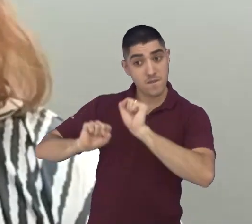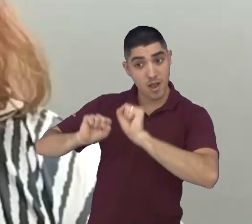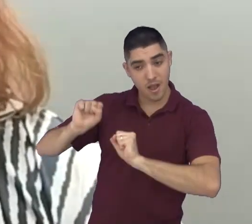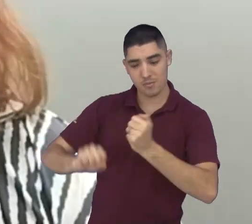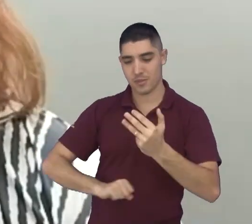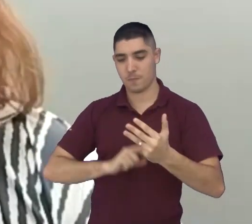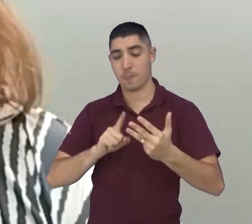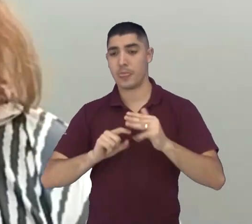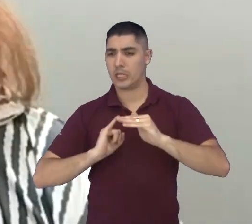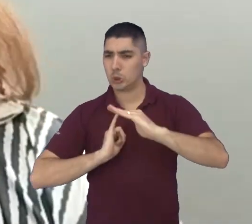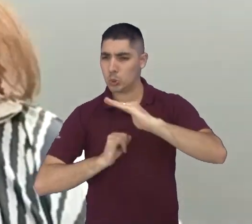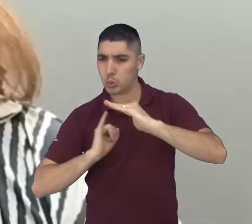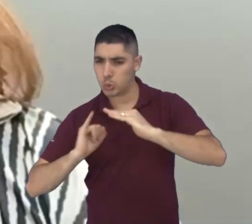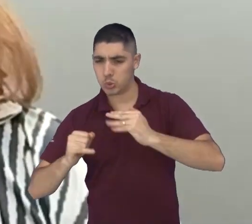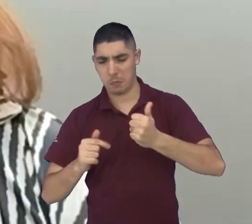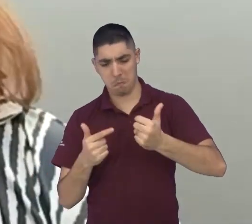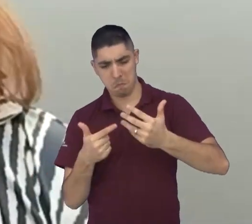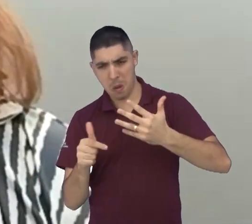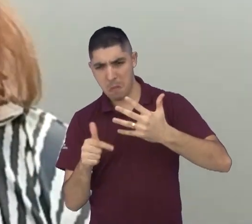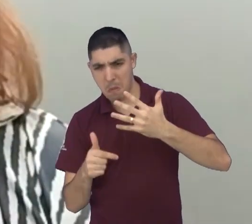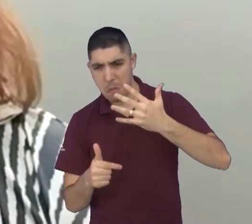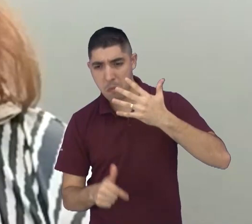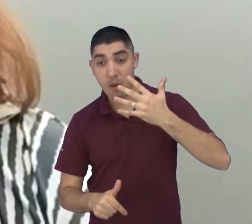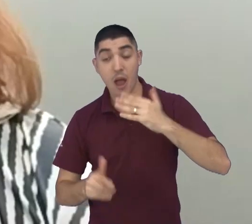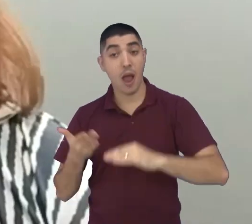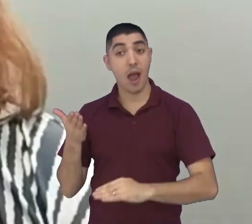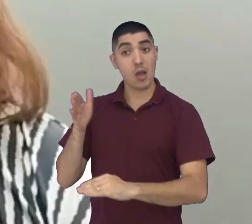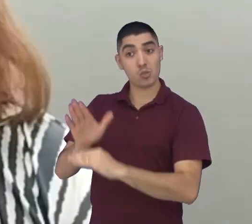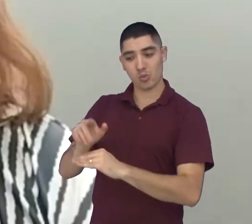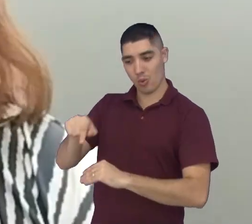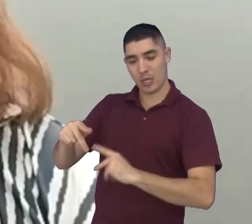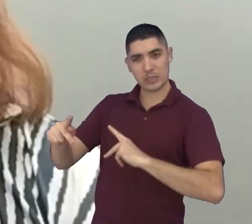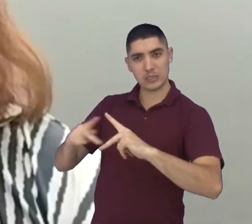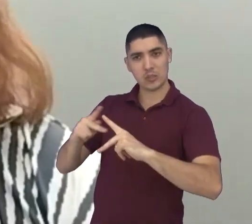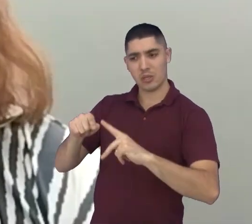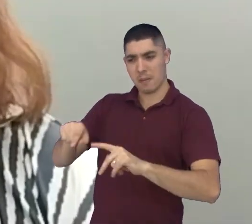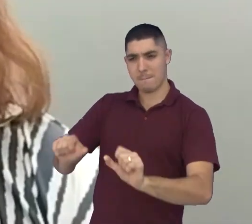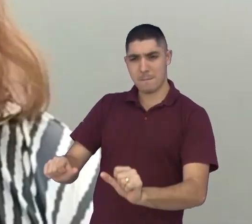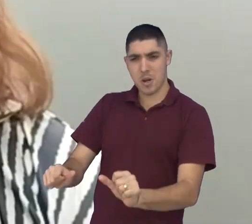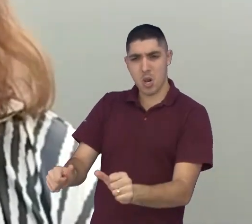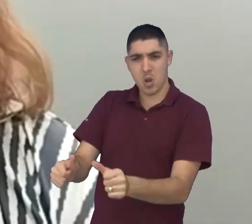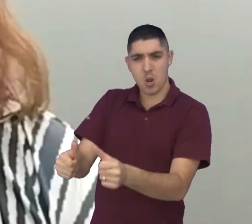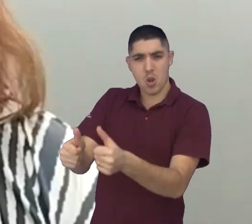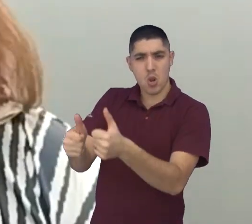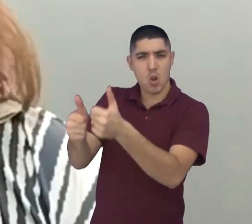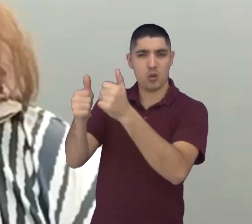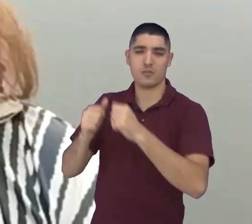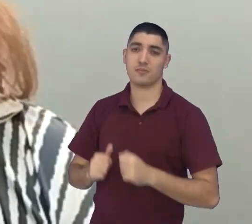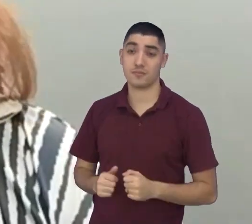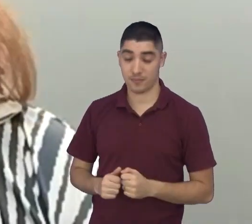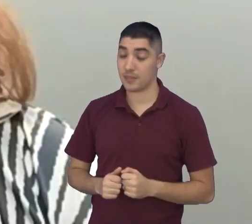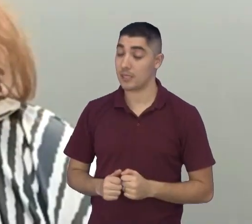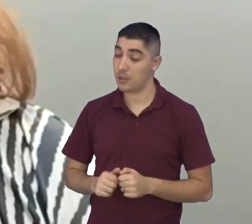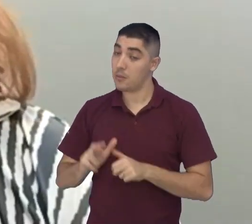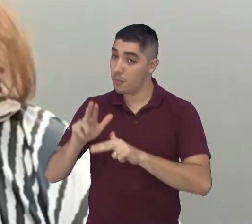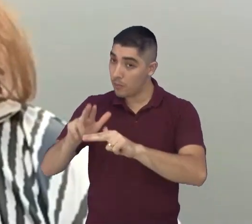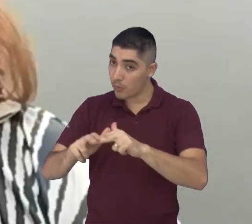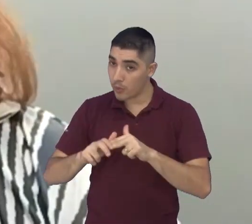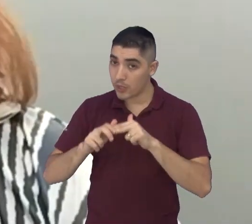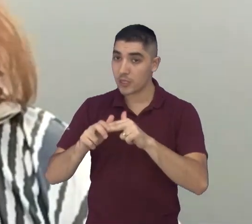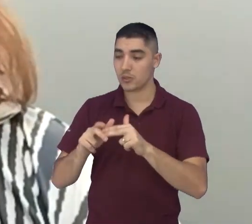institutos que construíram e colaboraram para que São José tivesse hoje esse status. Então, a preservação